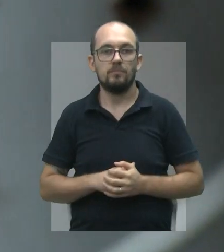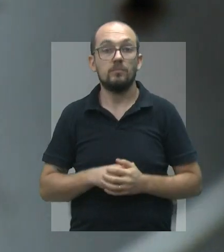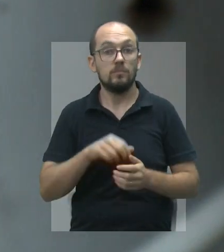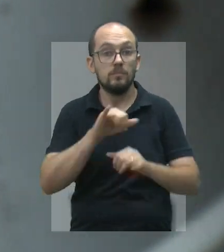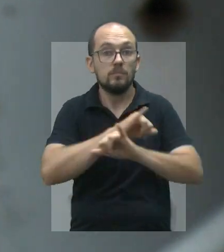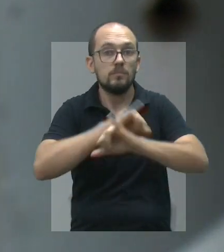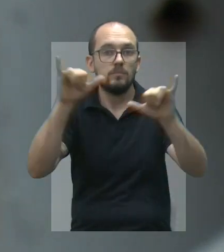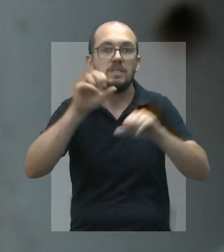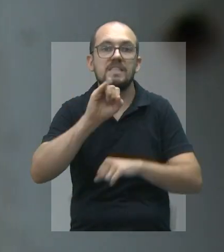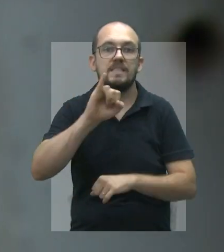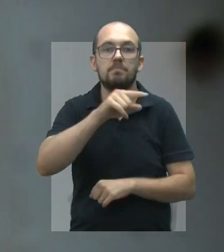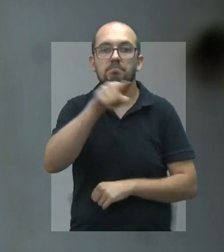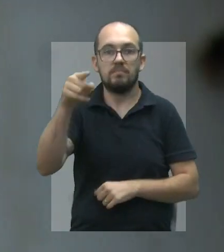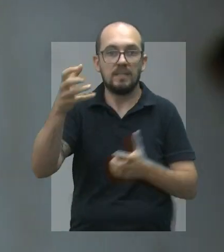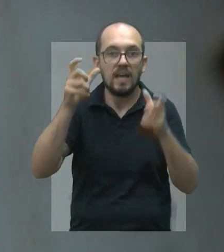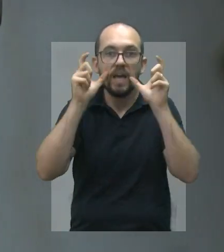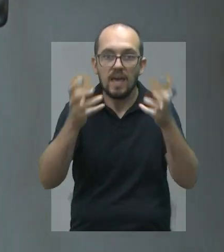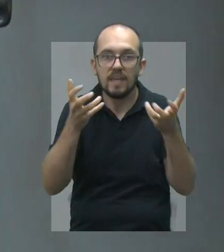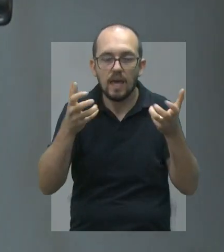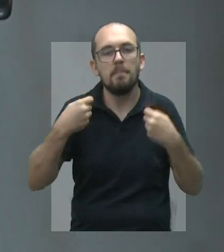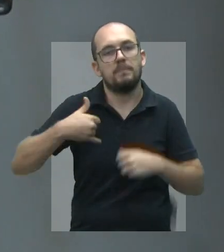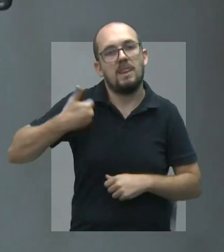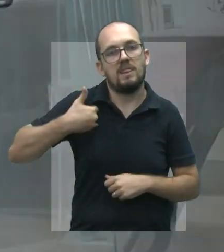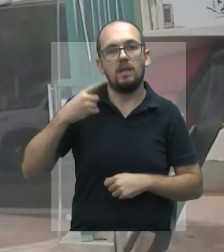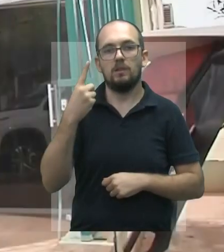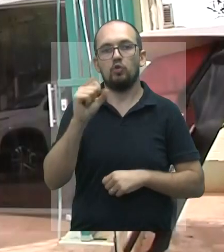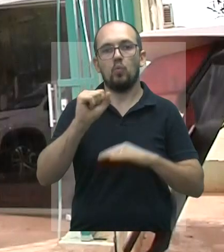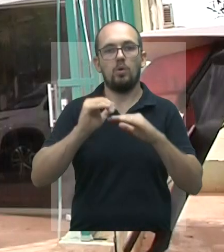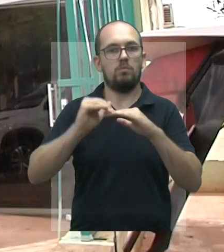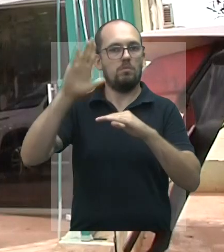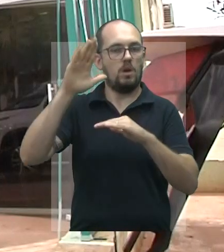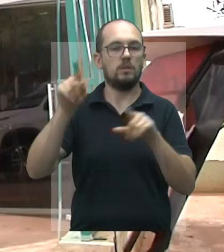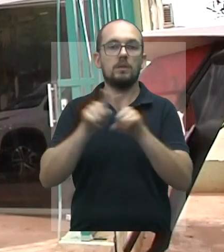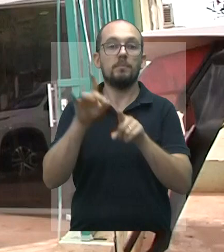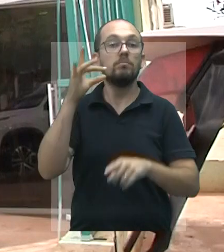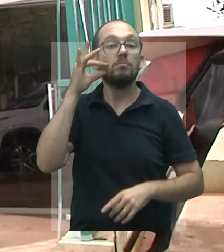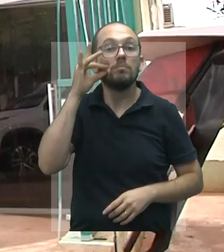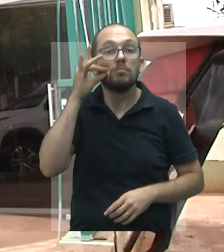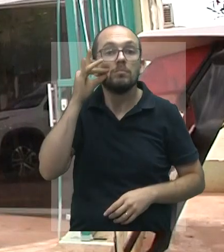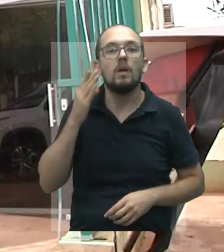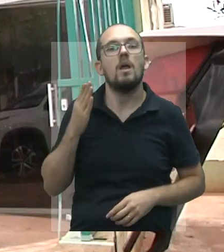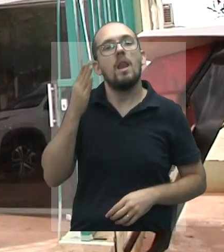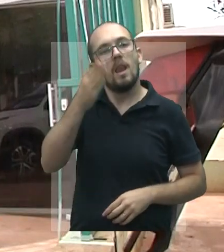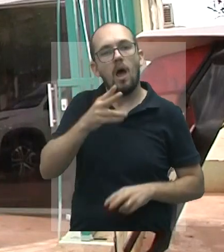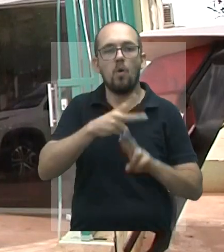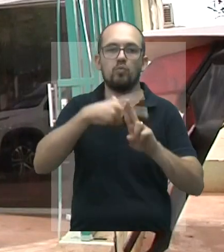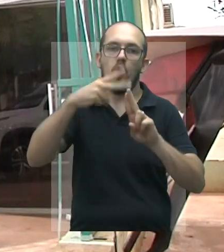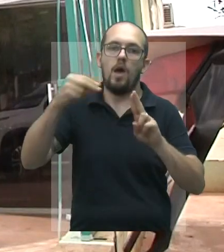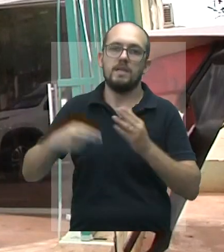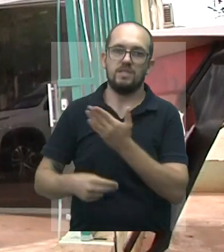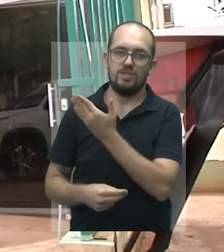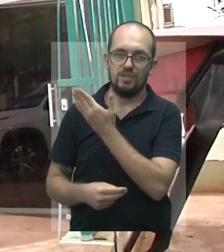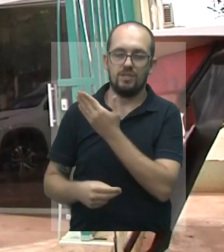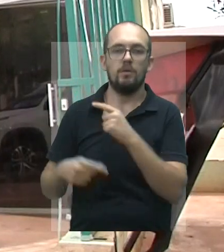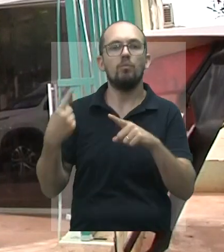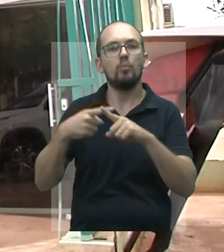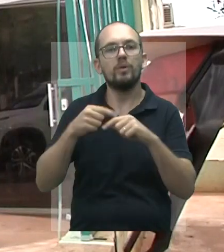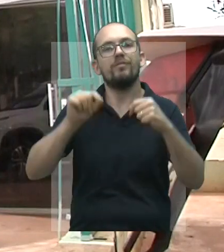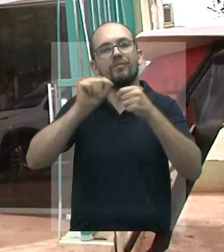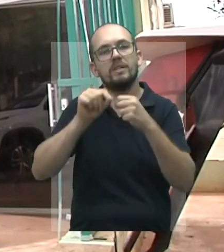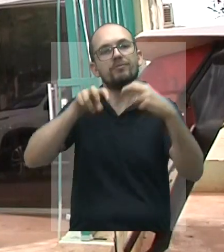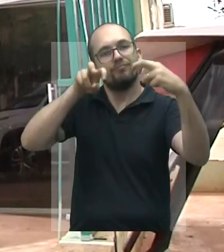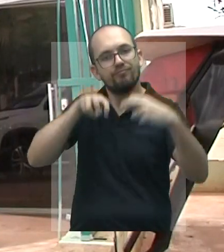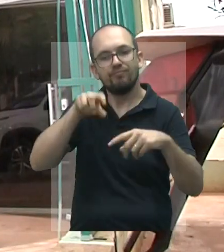da pesquisa devem ter mais de 18 anos e precisam ir à Faculdade de Medicina para passar por um